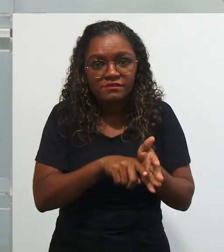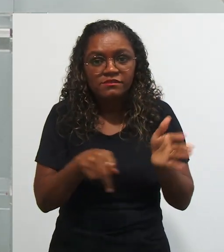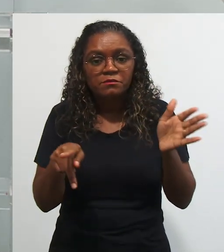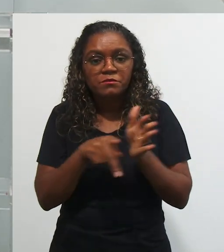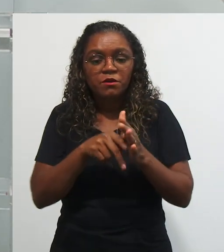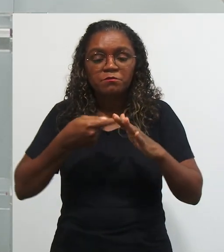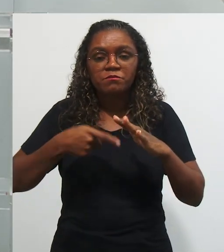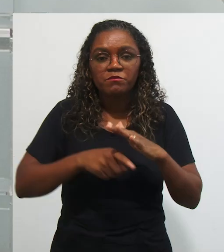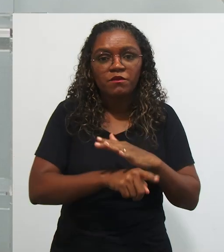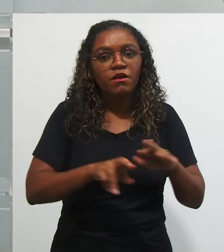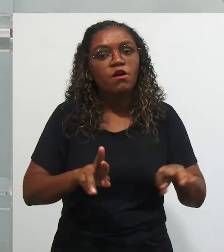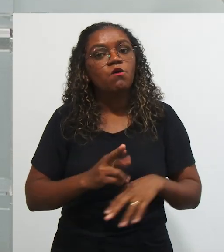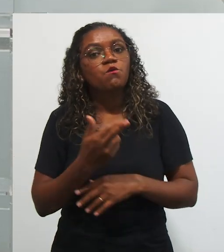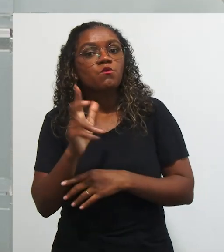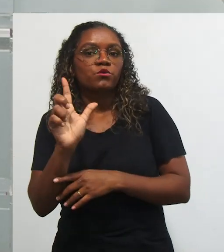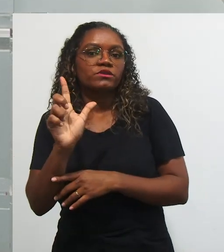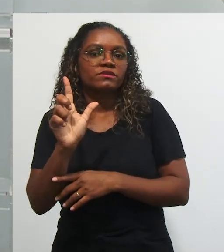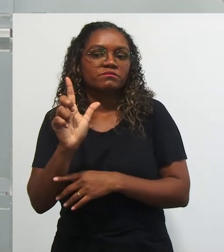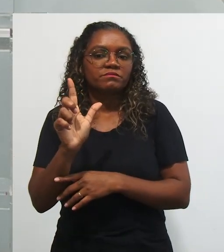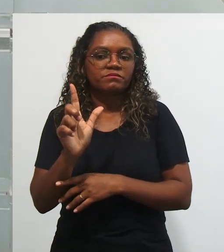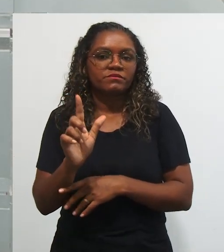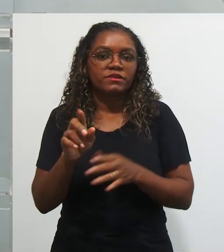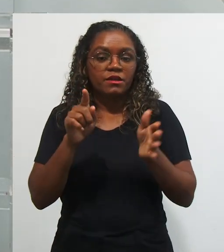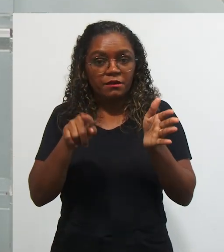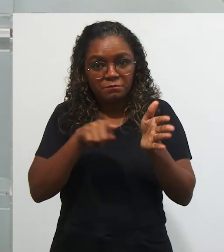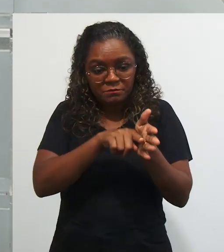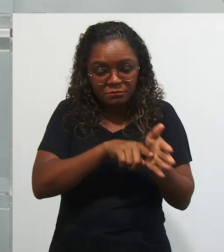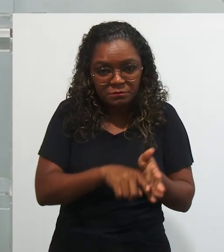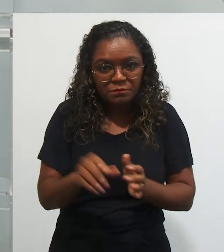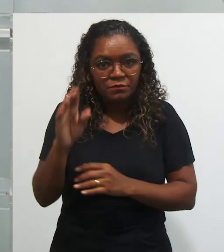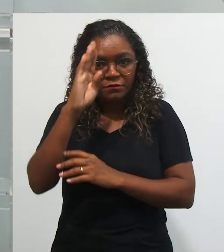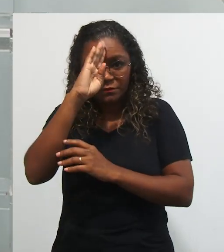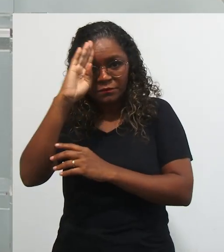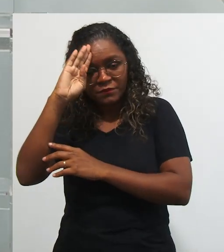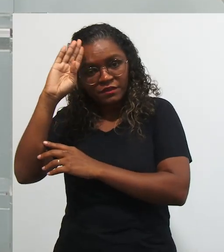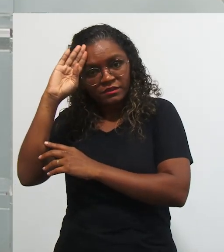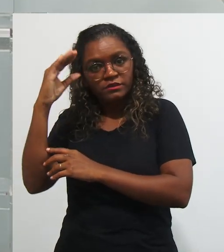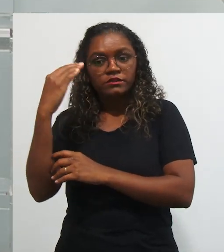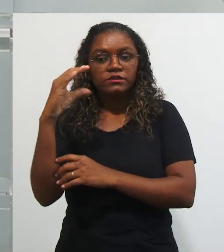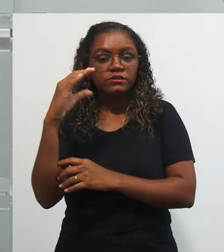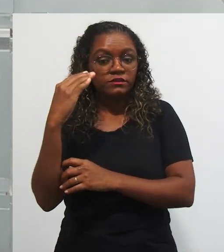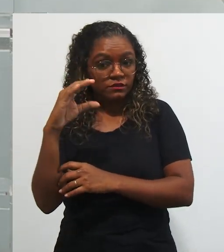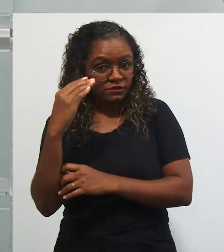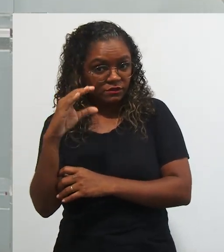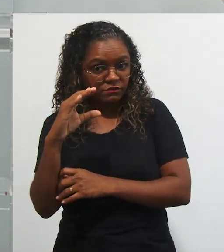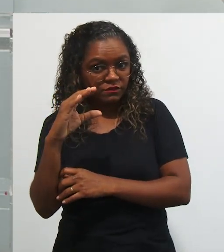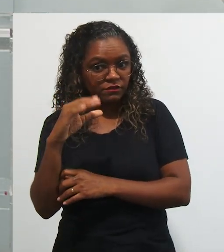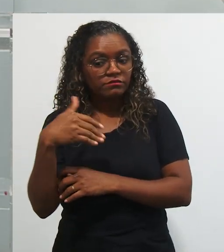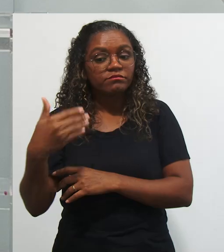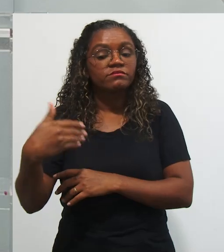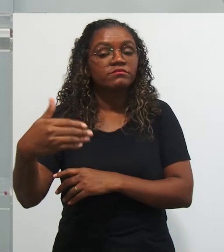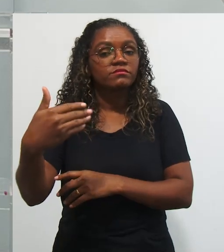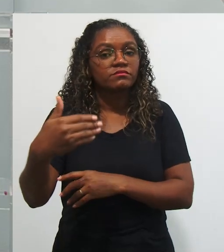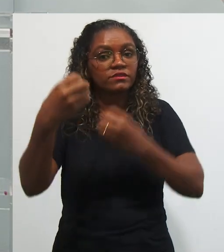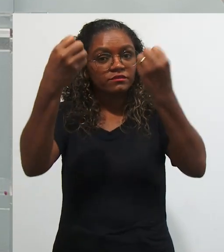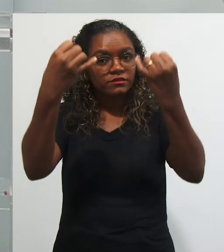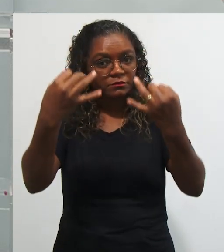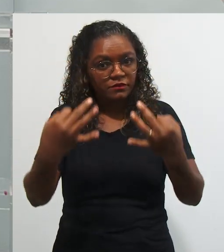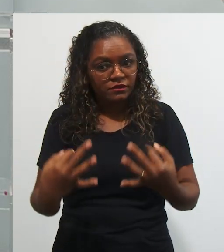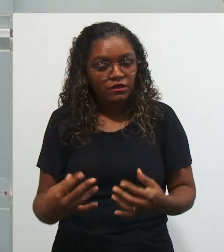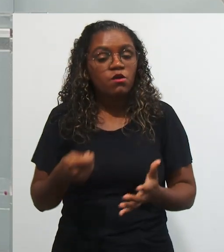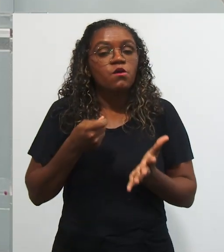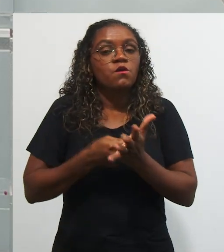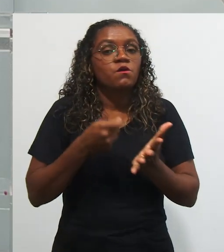pesquisa simples. Uma pesquisa acadêmica, uma pesquisa científica, a gente vai ver no nosso terceiro episódio,